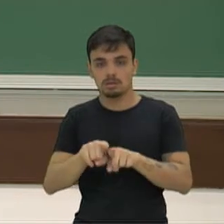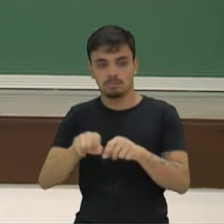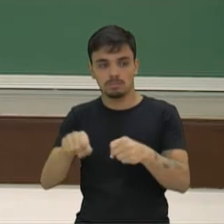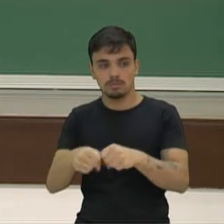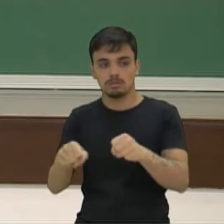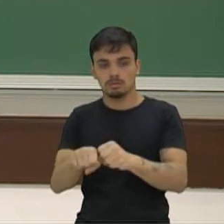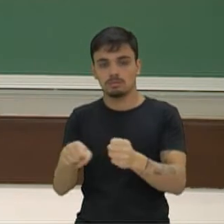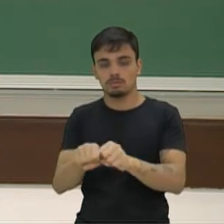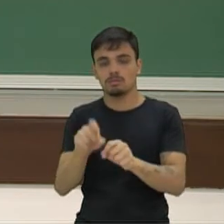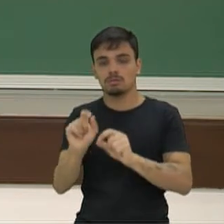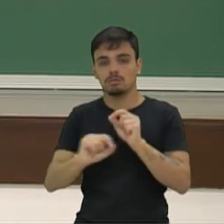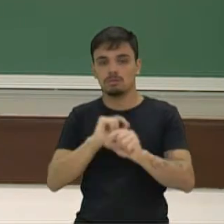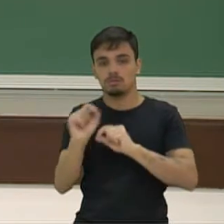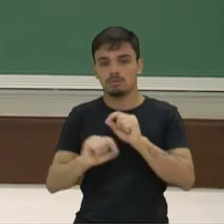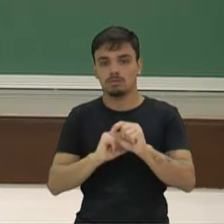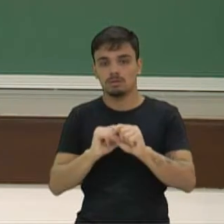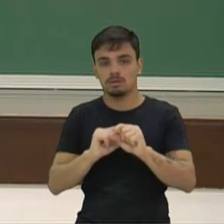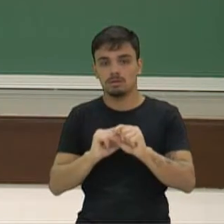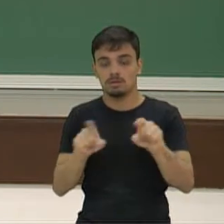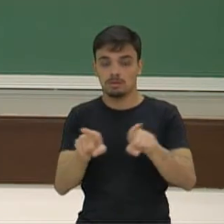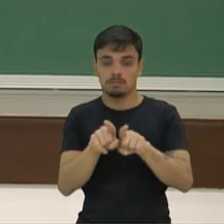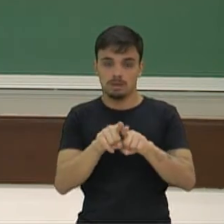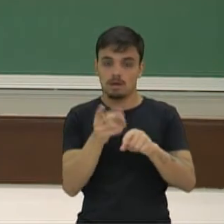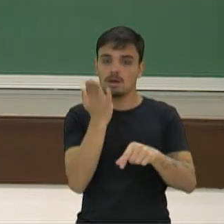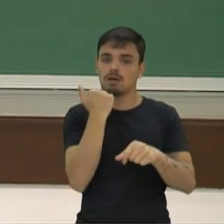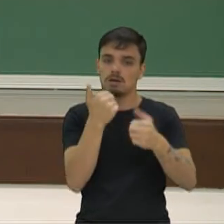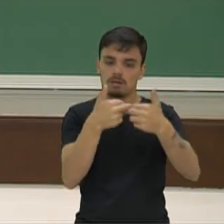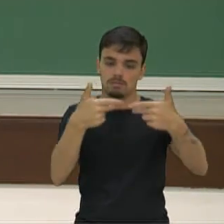Destruiu o nosso recurso alimentar.